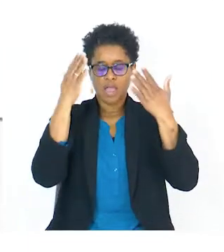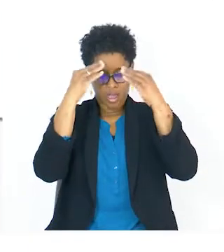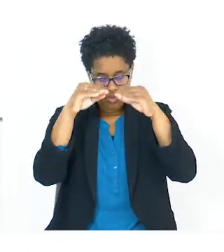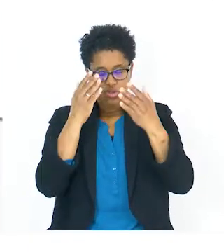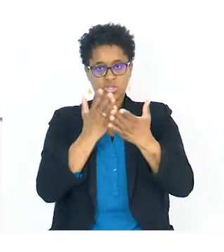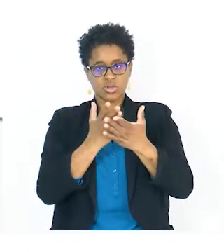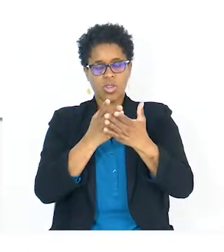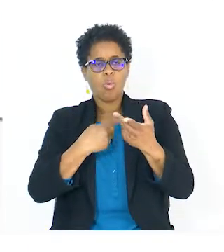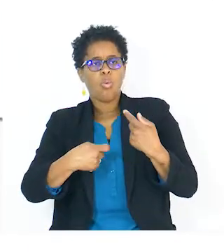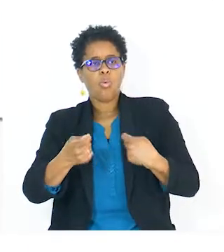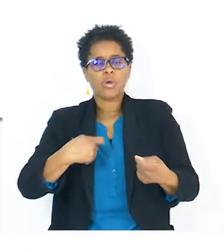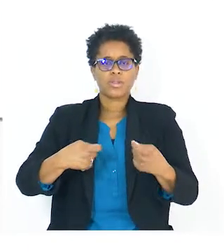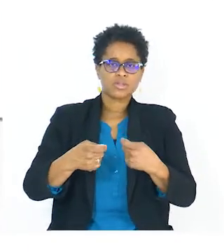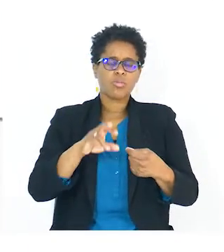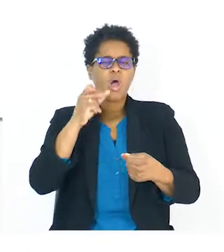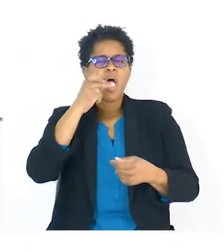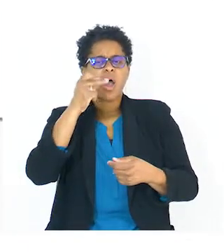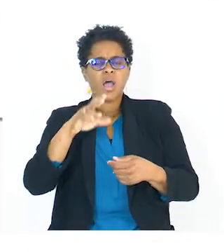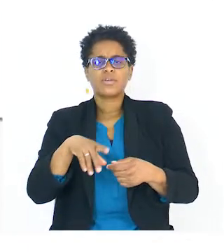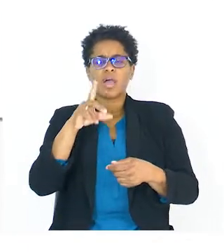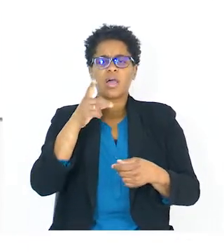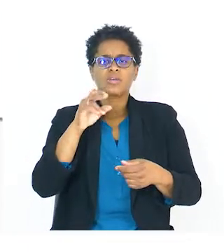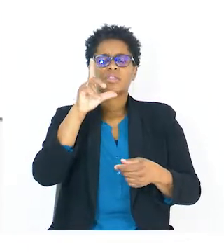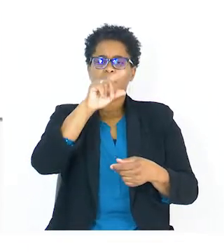na escola é organizada por anos e